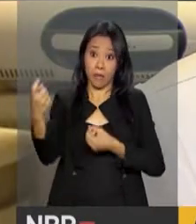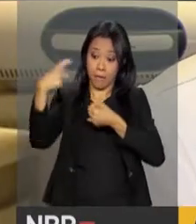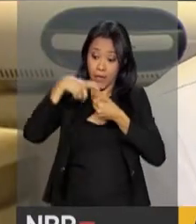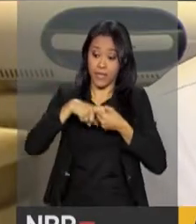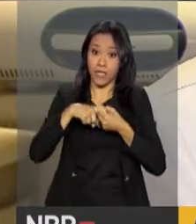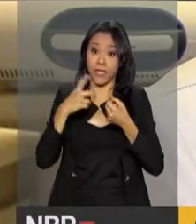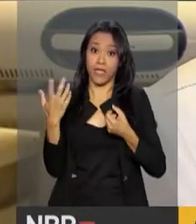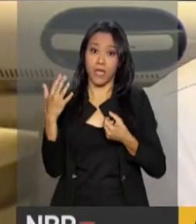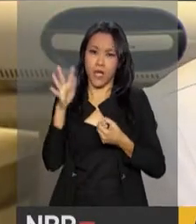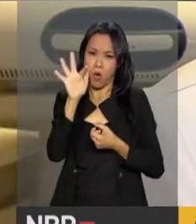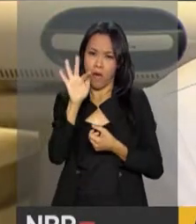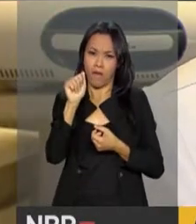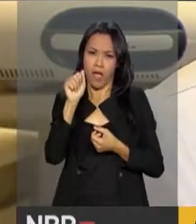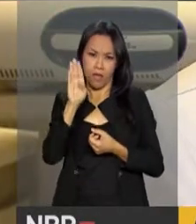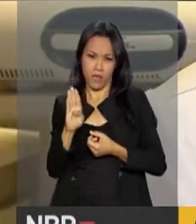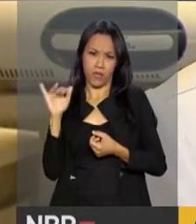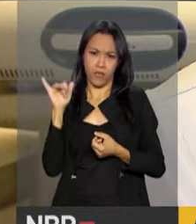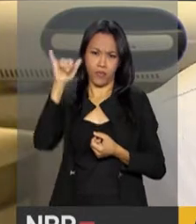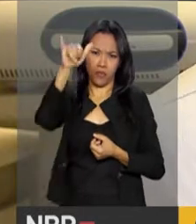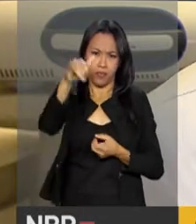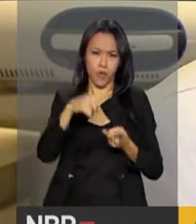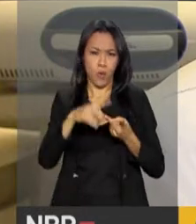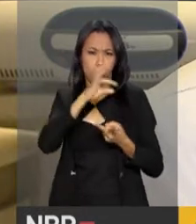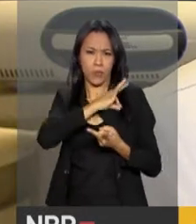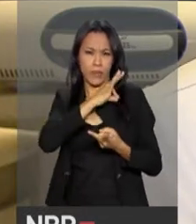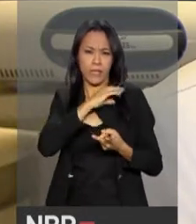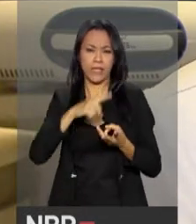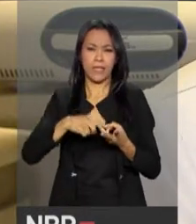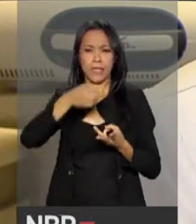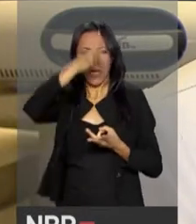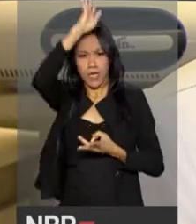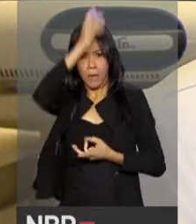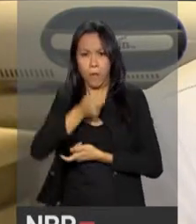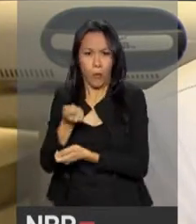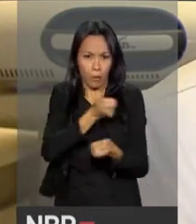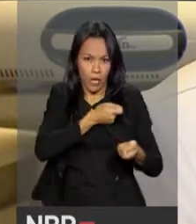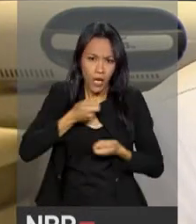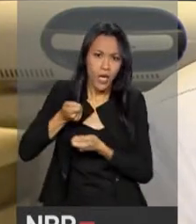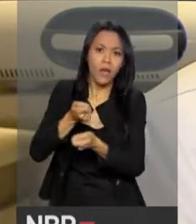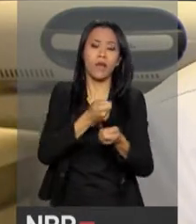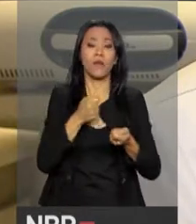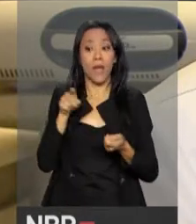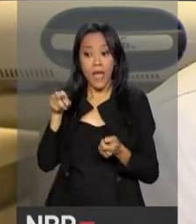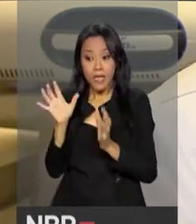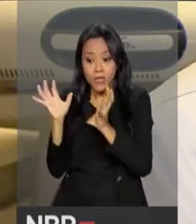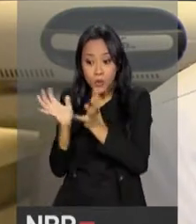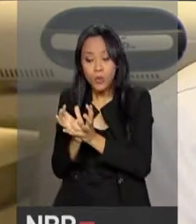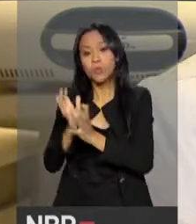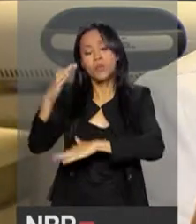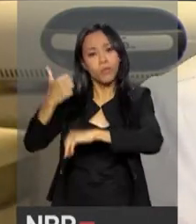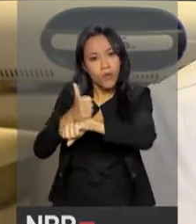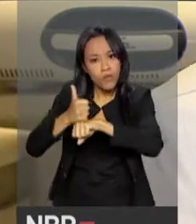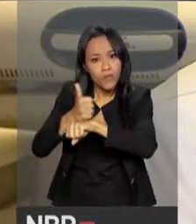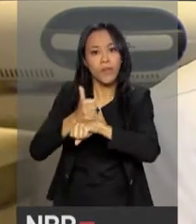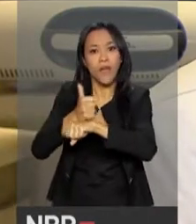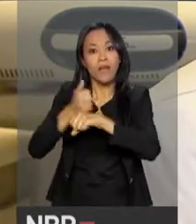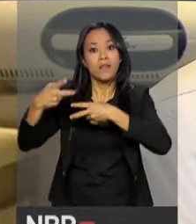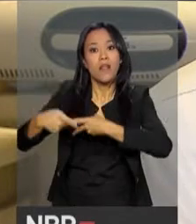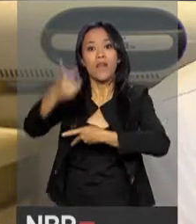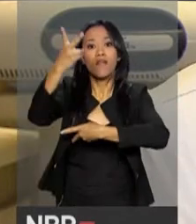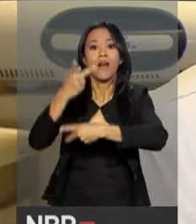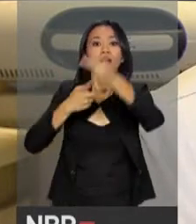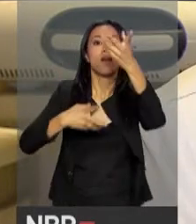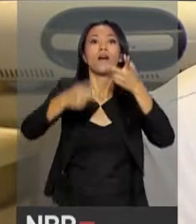com a força aérea brasileira com a polícia com os bombeiros permite que as equipes façam captação de órgãos a distância em outros